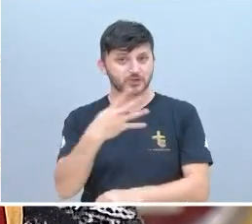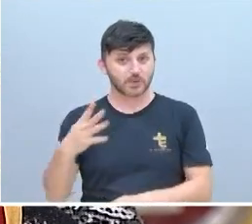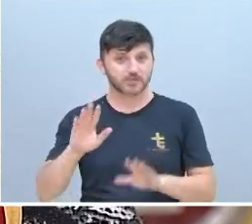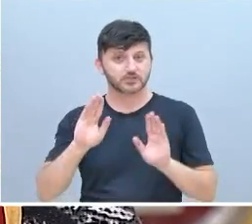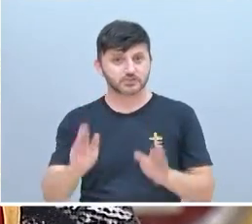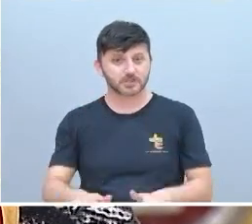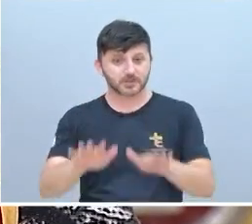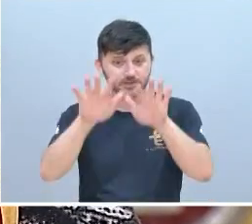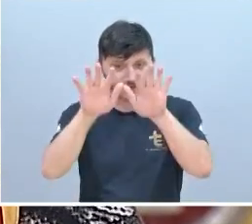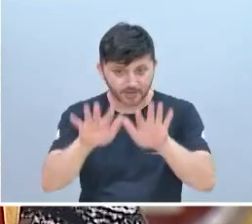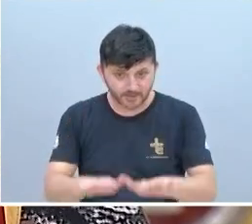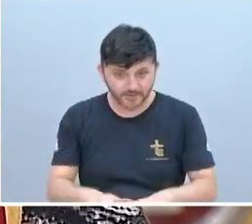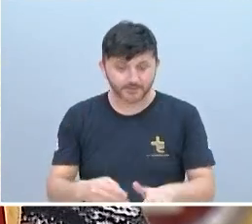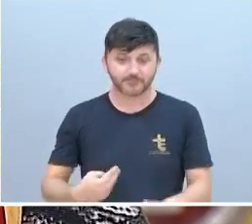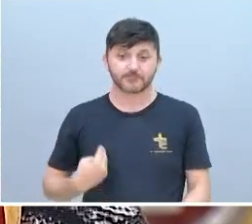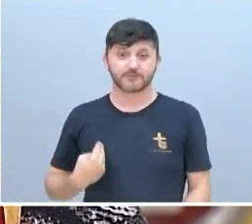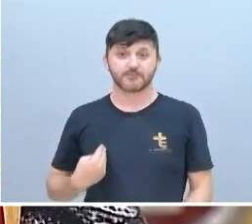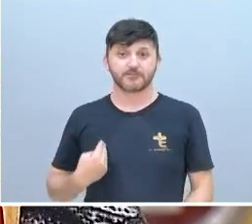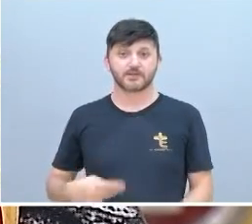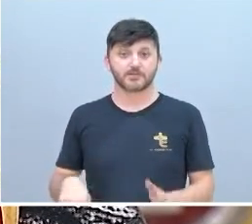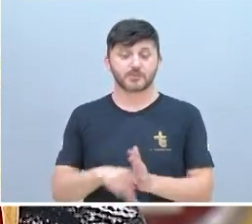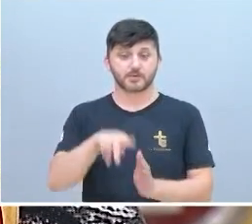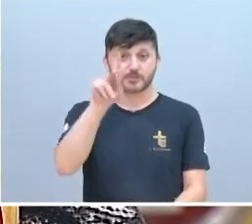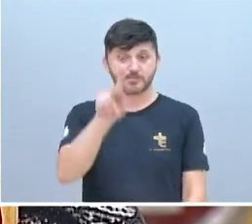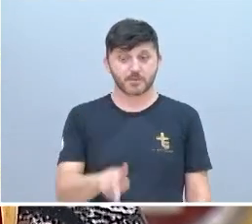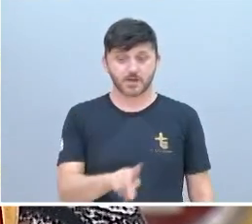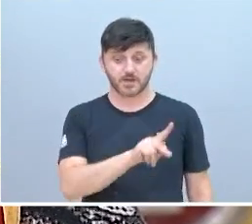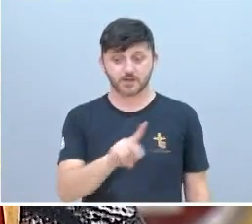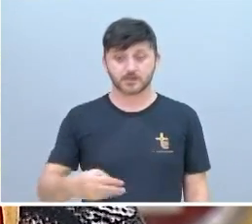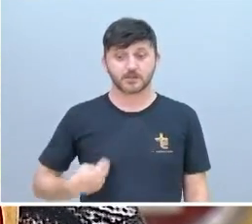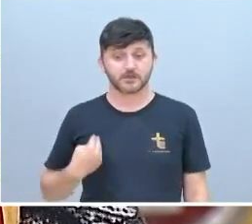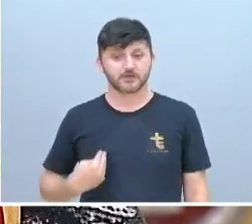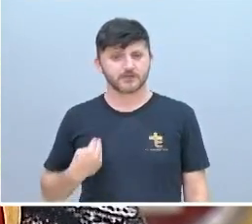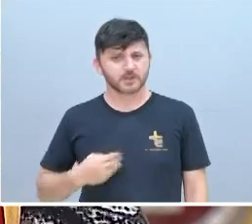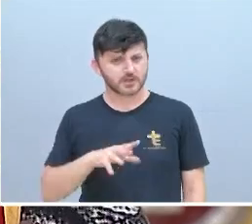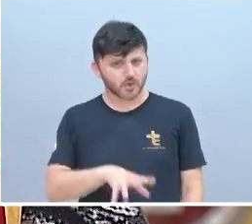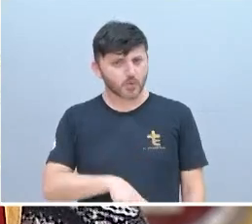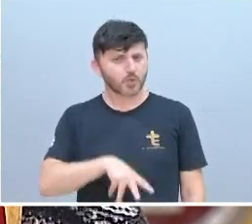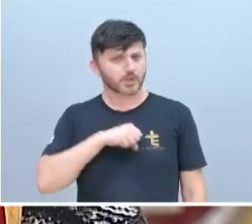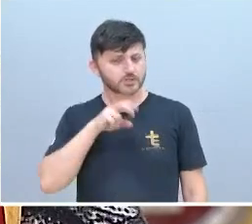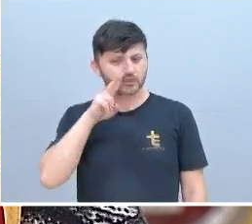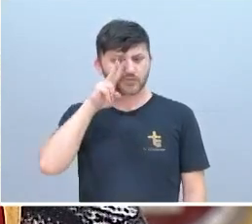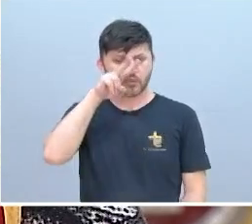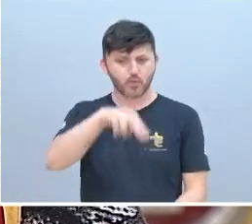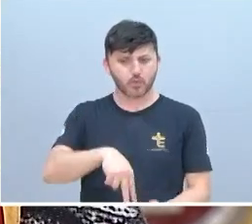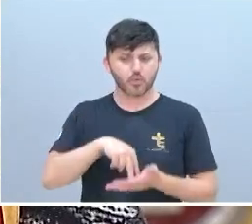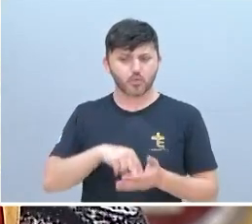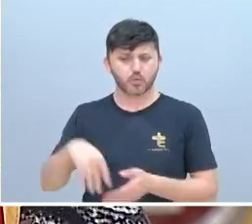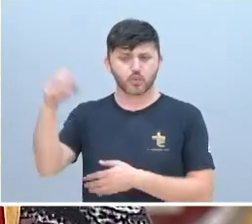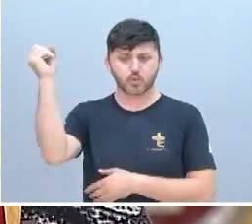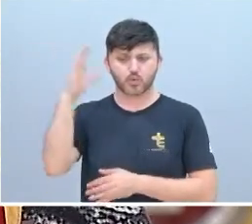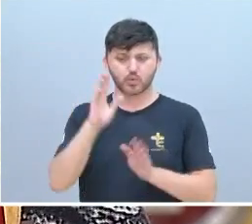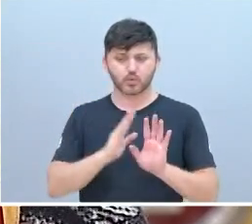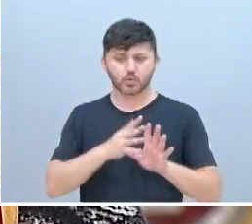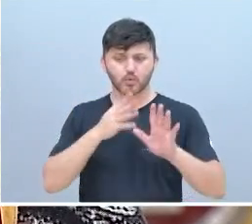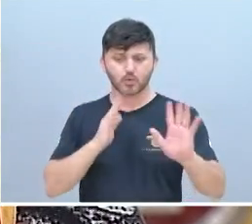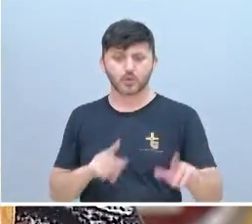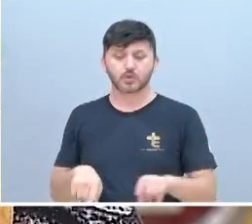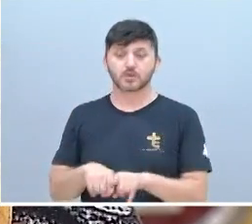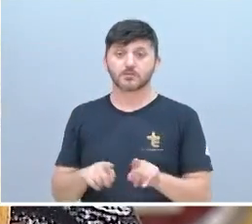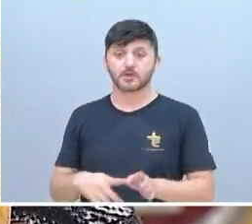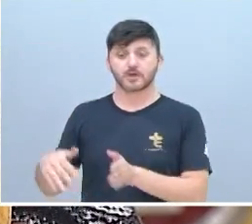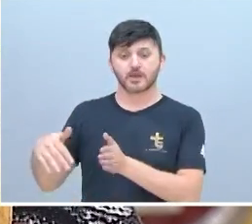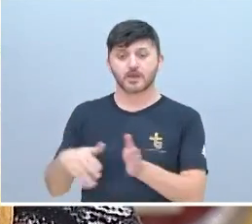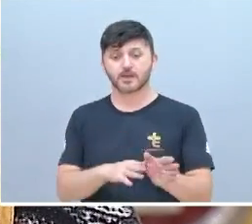vida sacerdotal. Sede para ele a força, a coragem e a luz no caminhar.